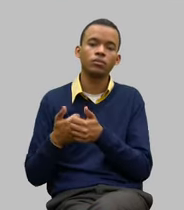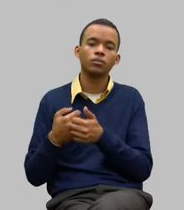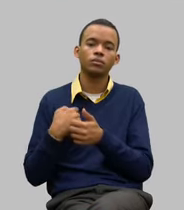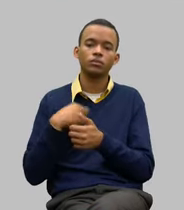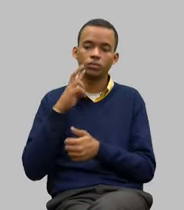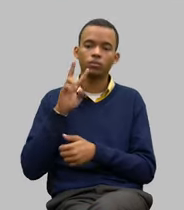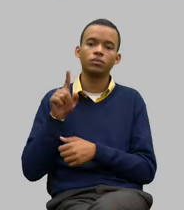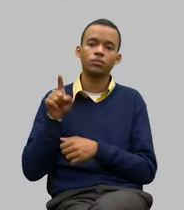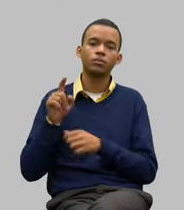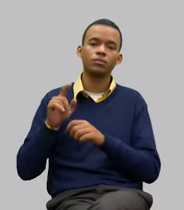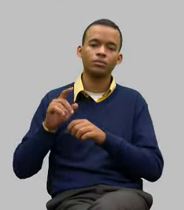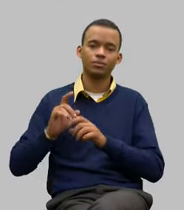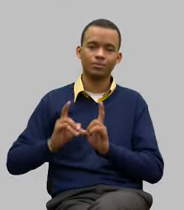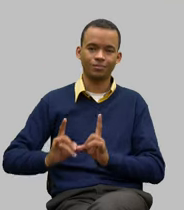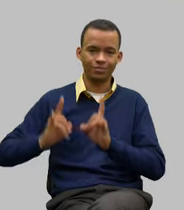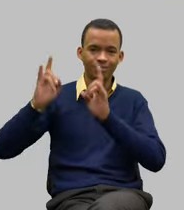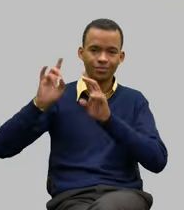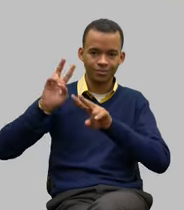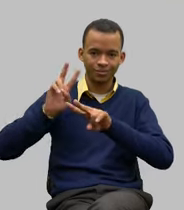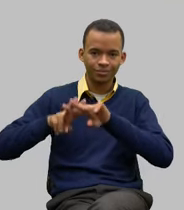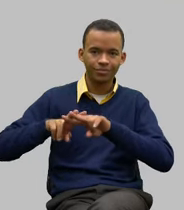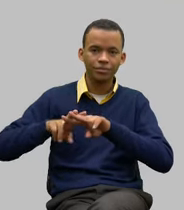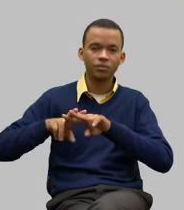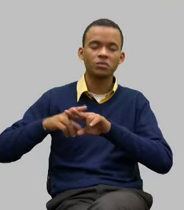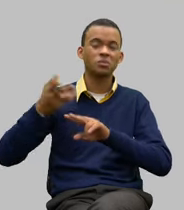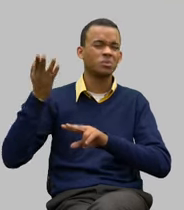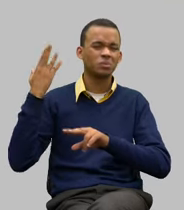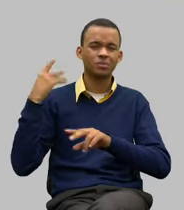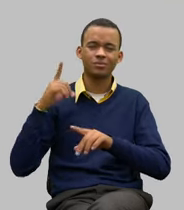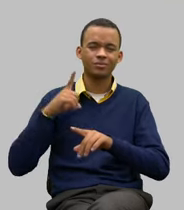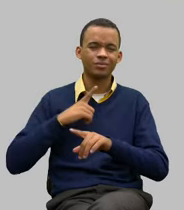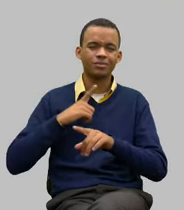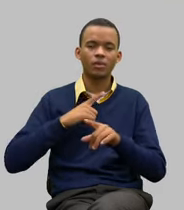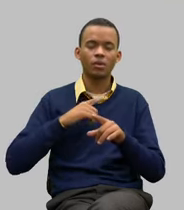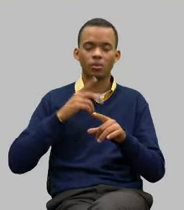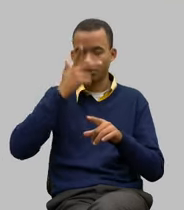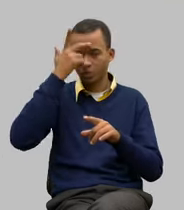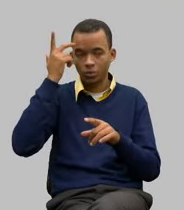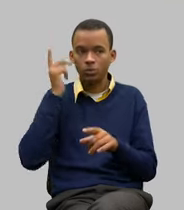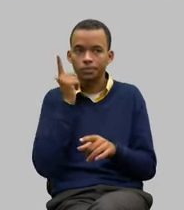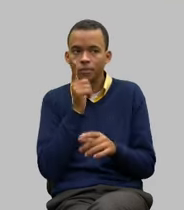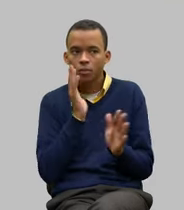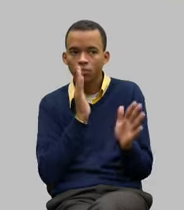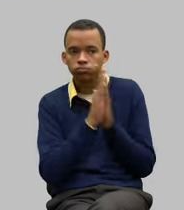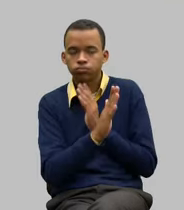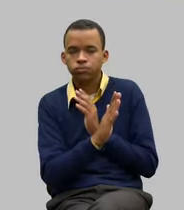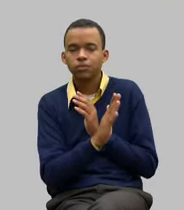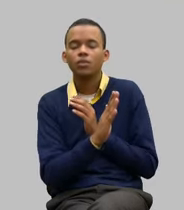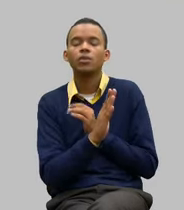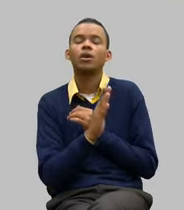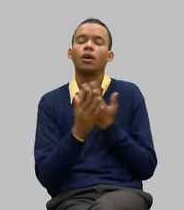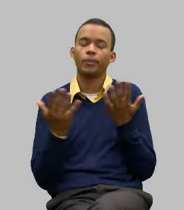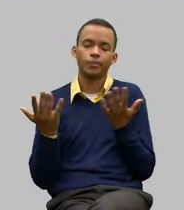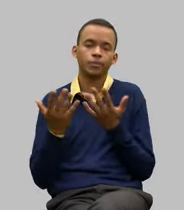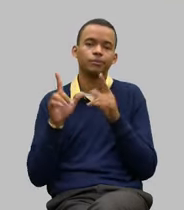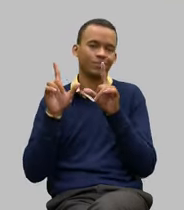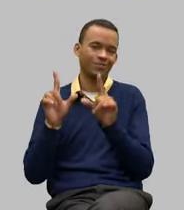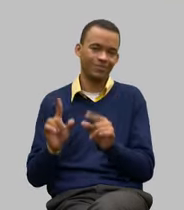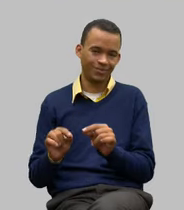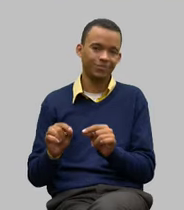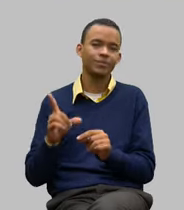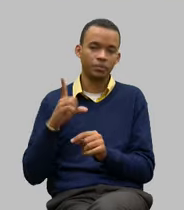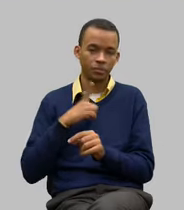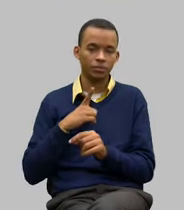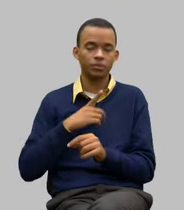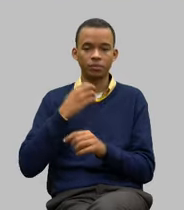fuga agora tem um presídio que nunca mais vam falar em Fuga pelo contrário com empresas lá dentro produzindo e gerando emprego